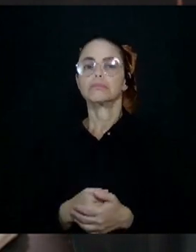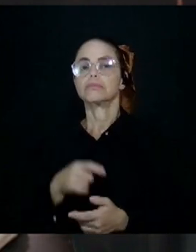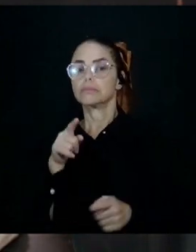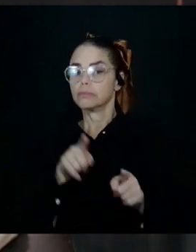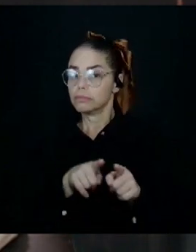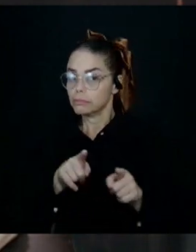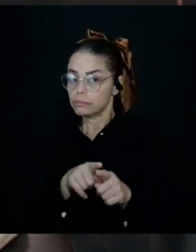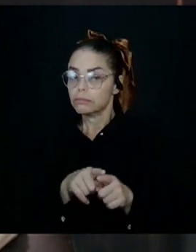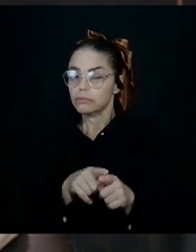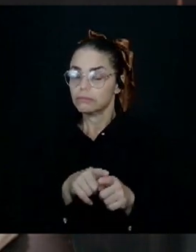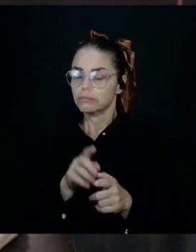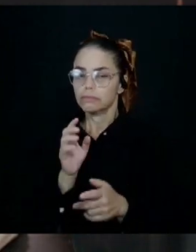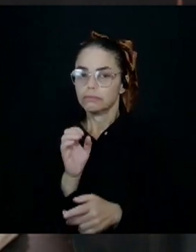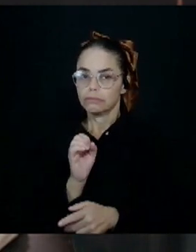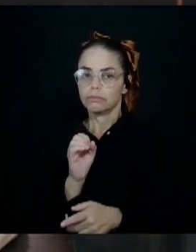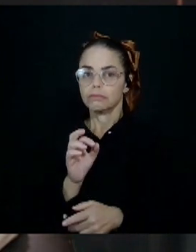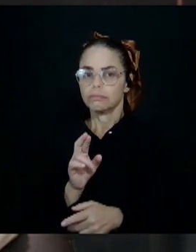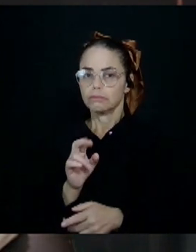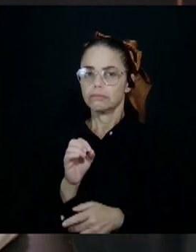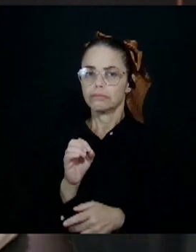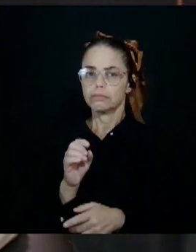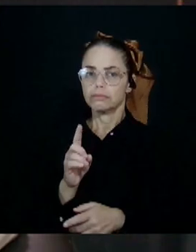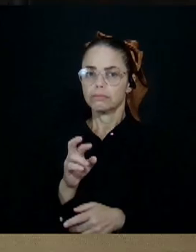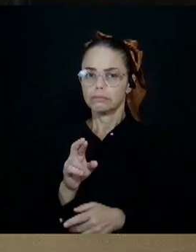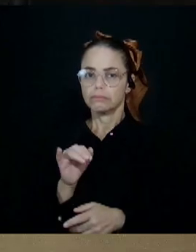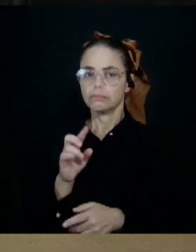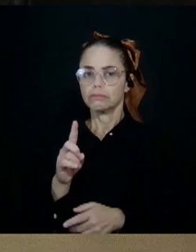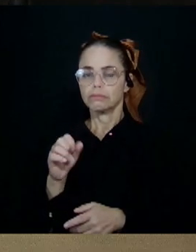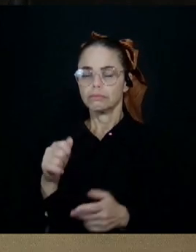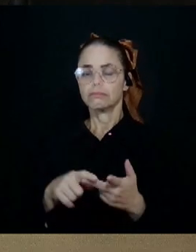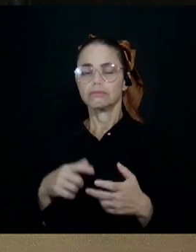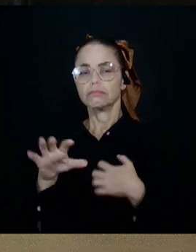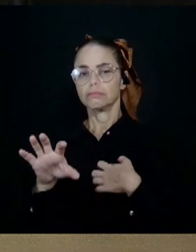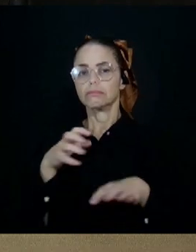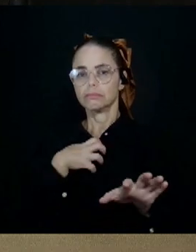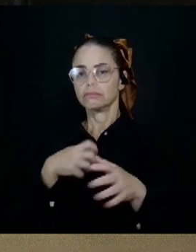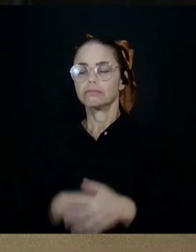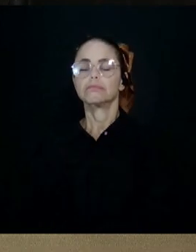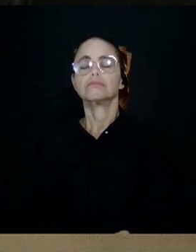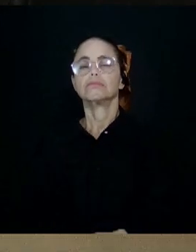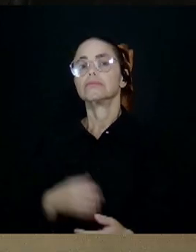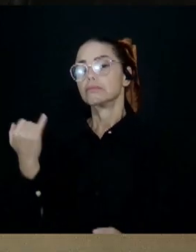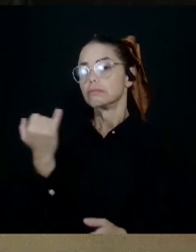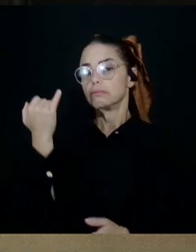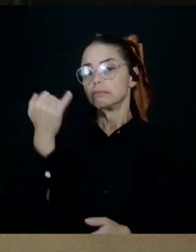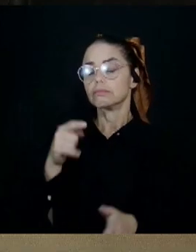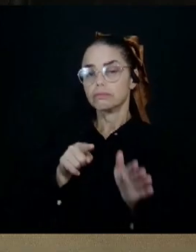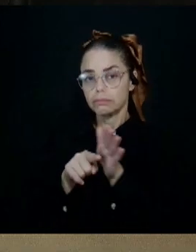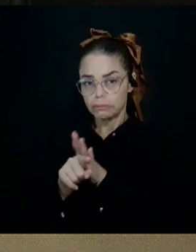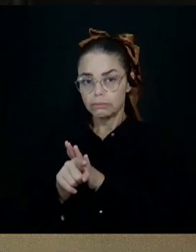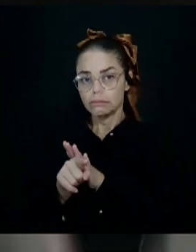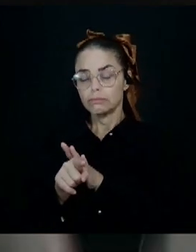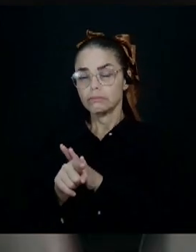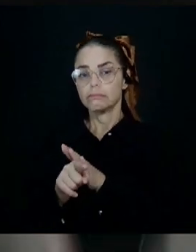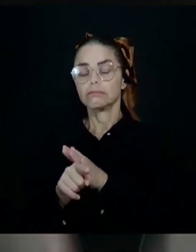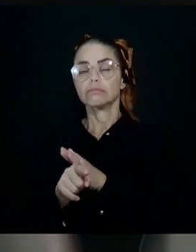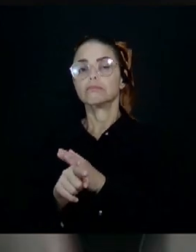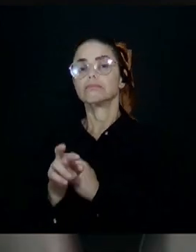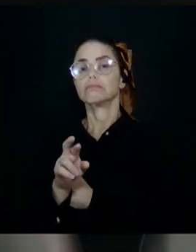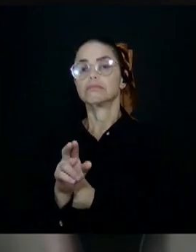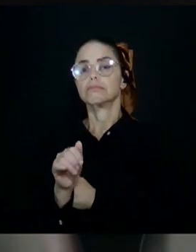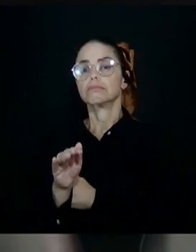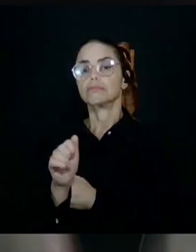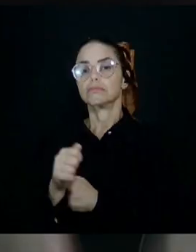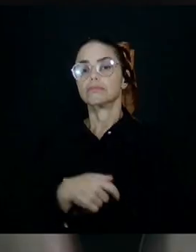né, de empatia. Exato, por favor, Débora. E é importante essa pergunta que você trouxe, né, Rúbia? Porque a gente